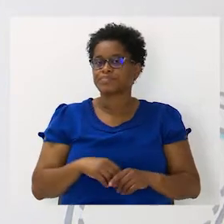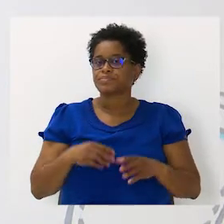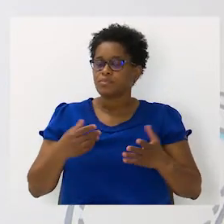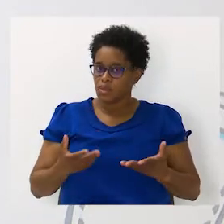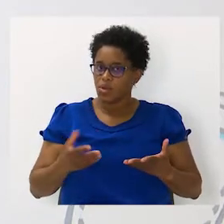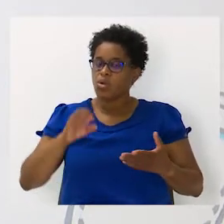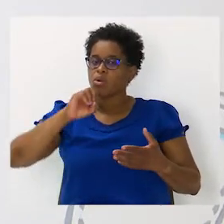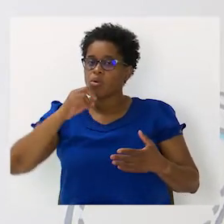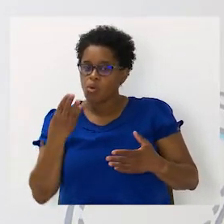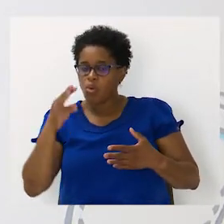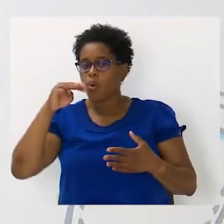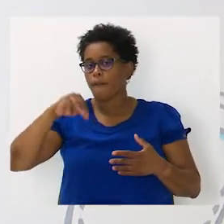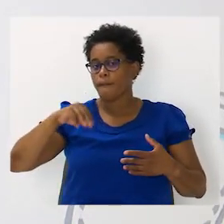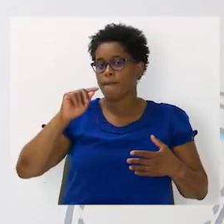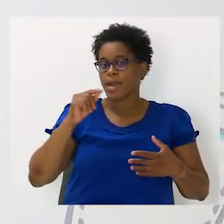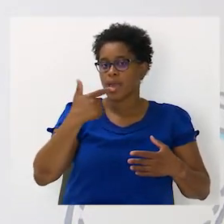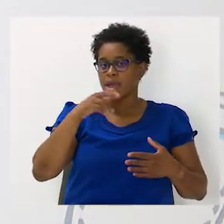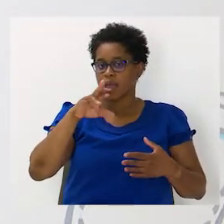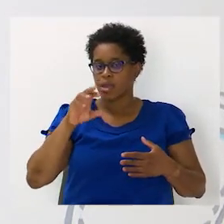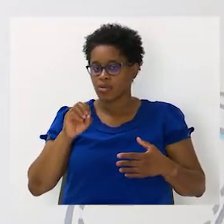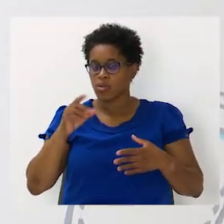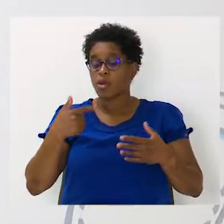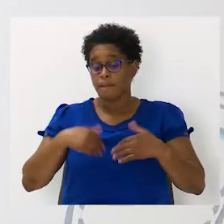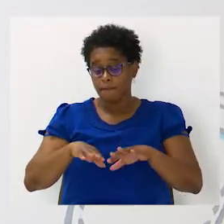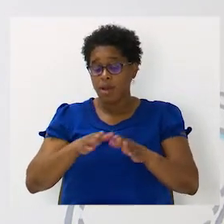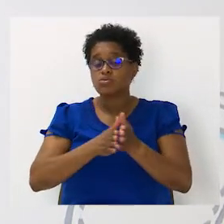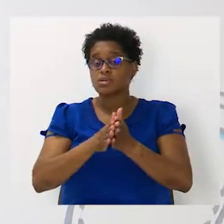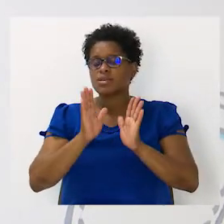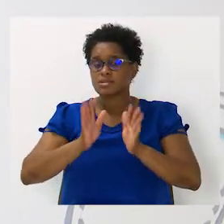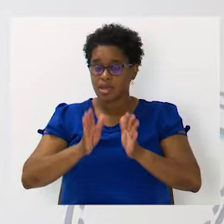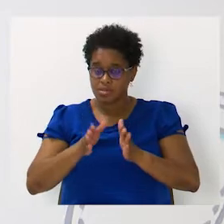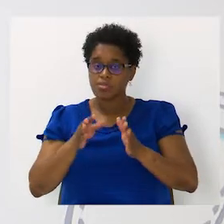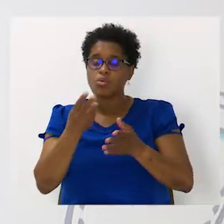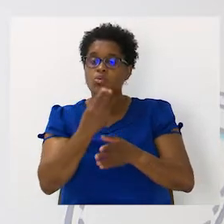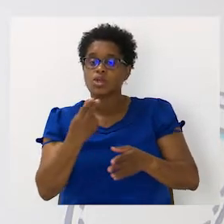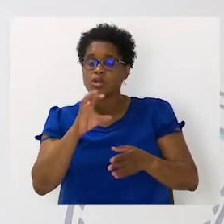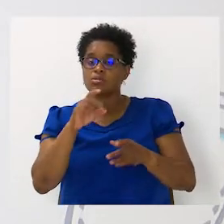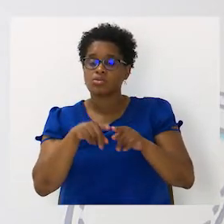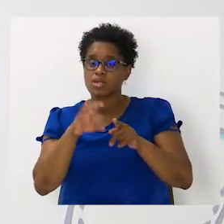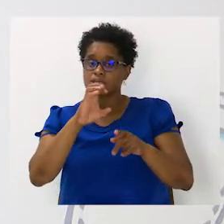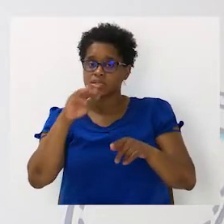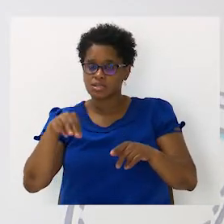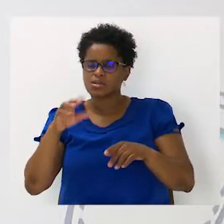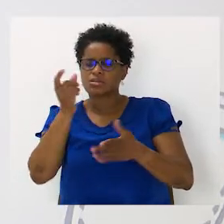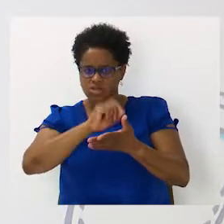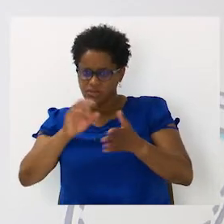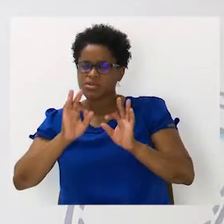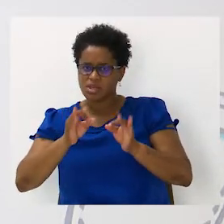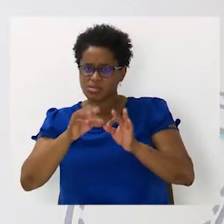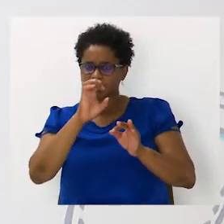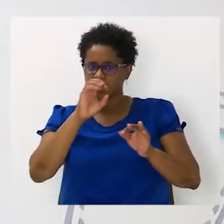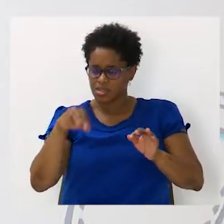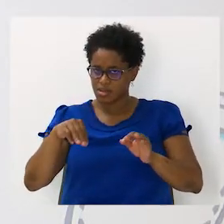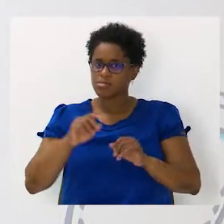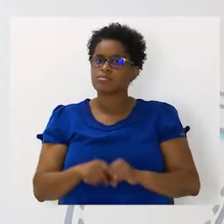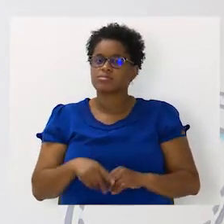Ou metro. Mas neste caso nós utilizamos sempre a unidade como centímetros. Tá bem? Coloca sempre a unidade centímetros.